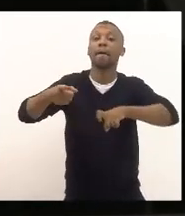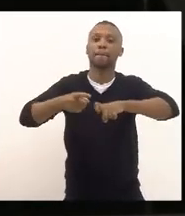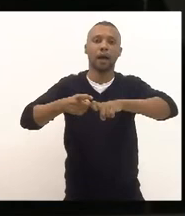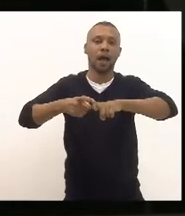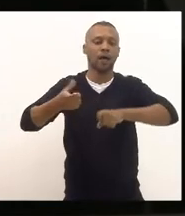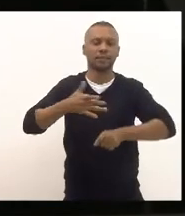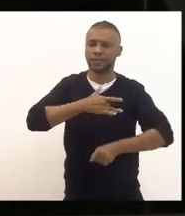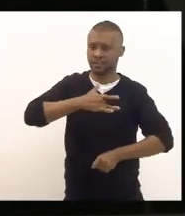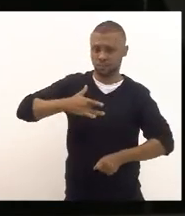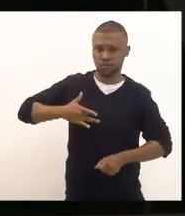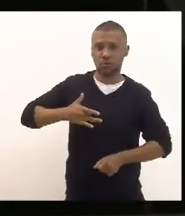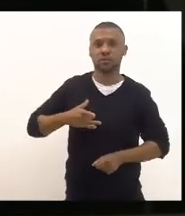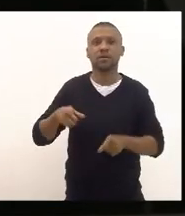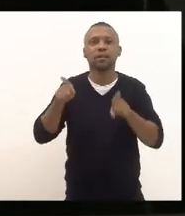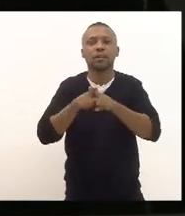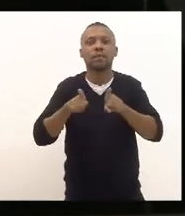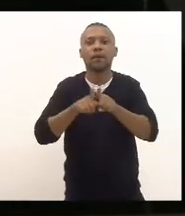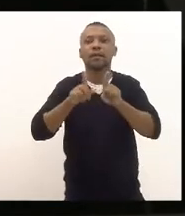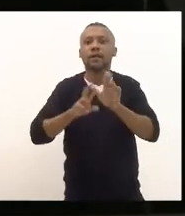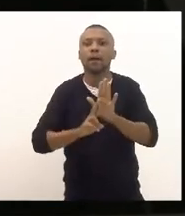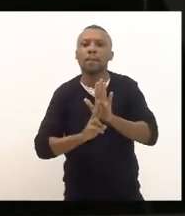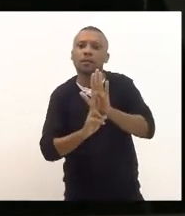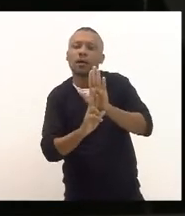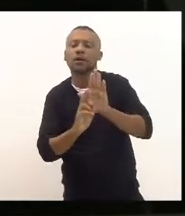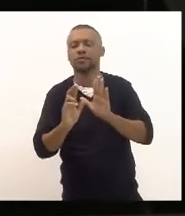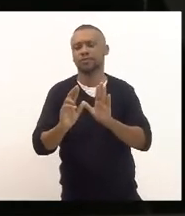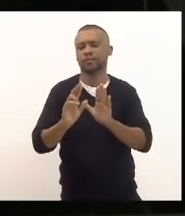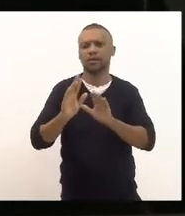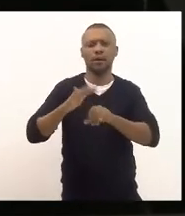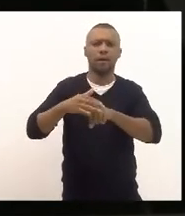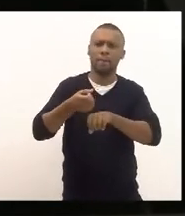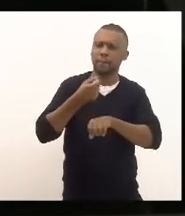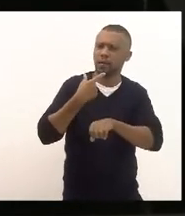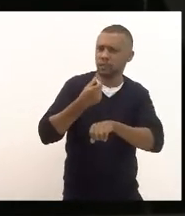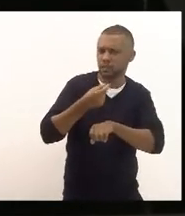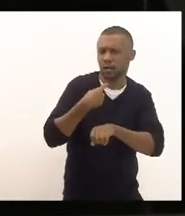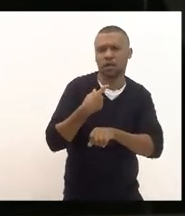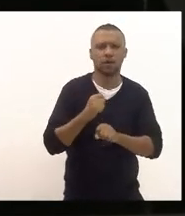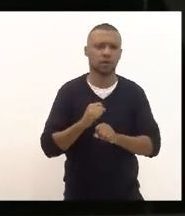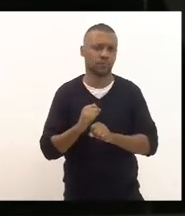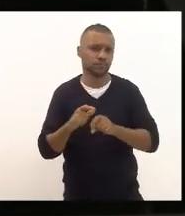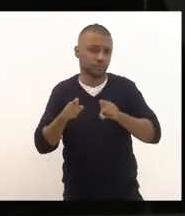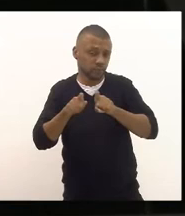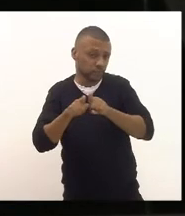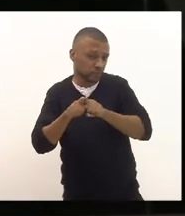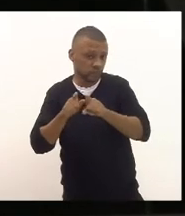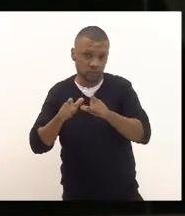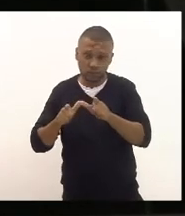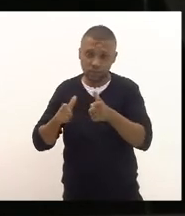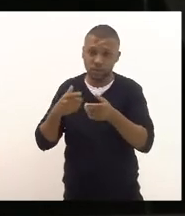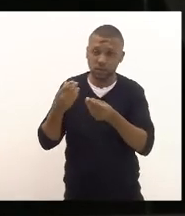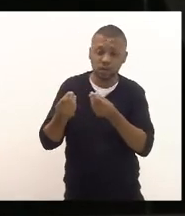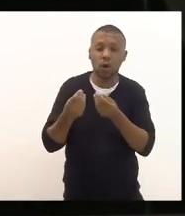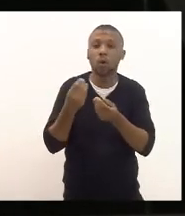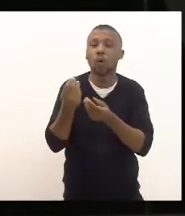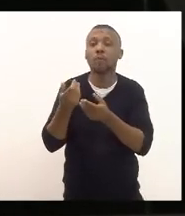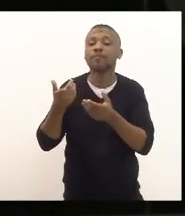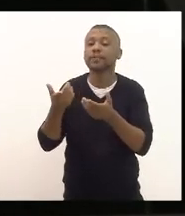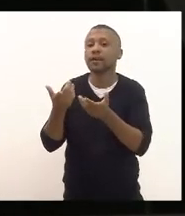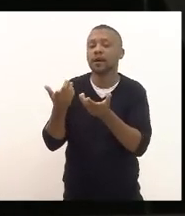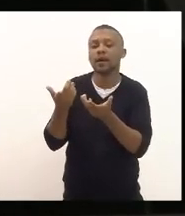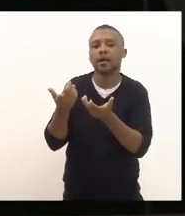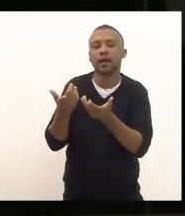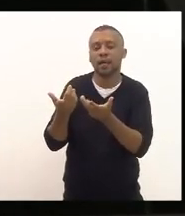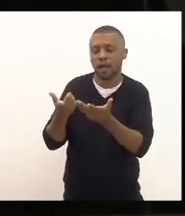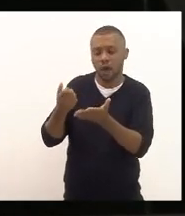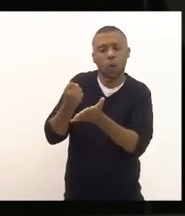na representação por aquisição de medicamentos porque aquisição desse prestação de serviço de home care entre